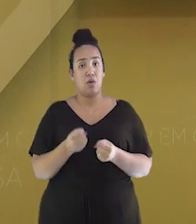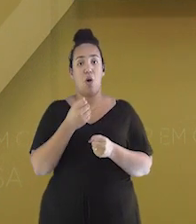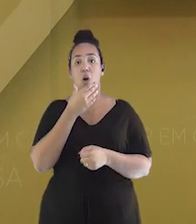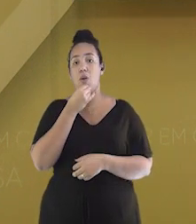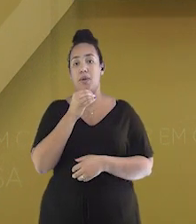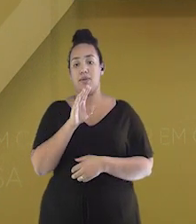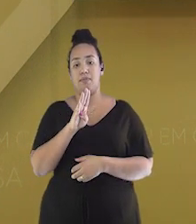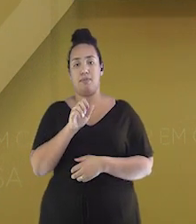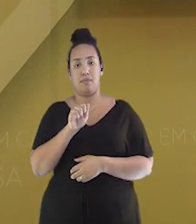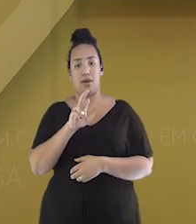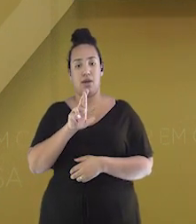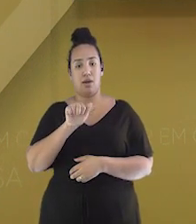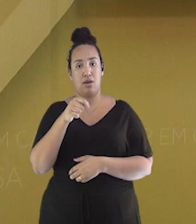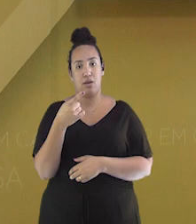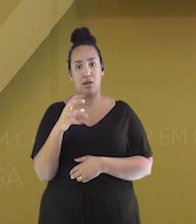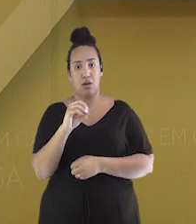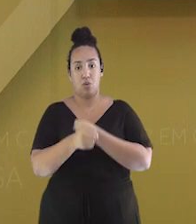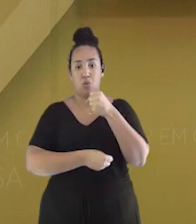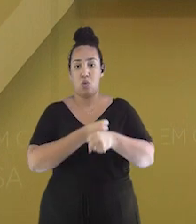Cotegipe em